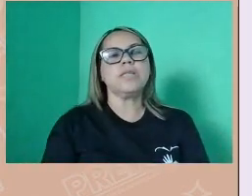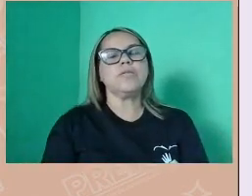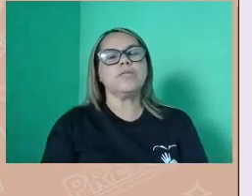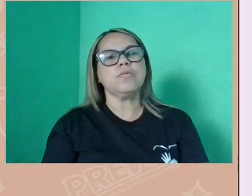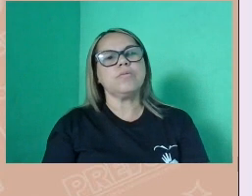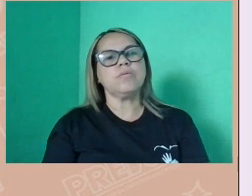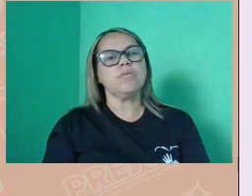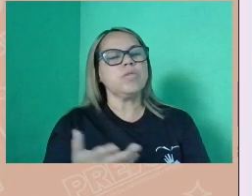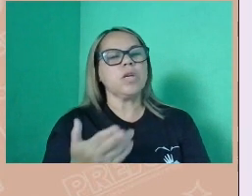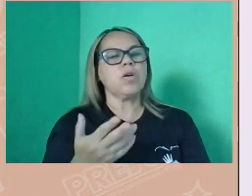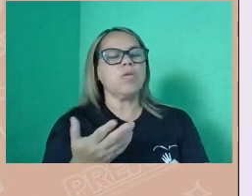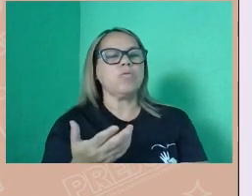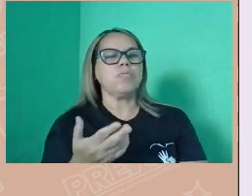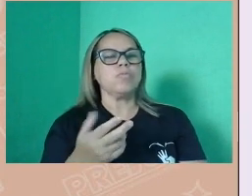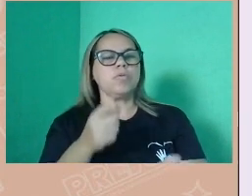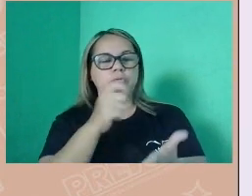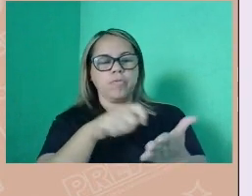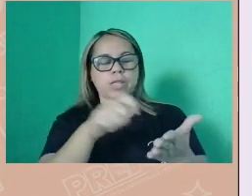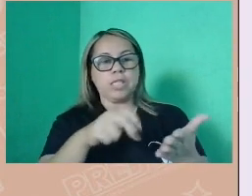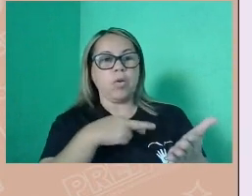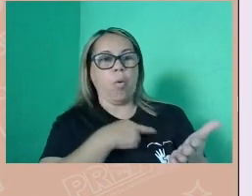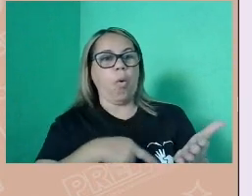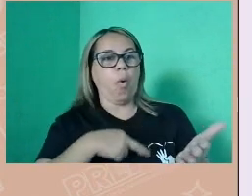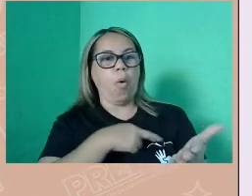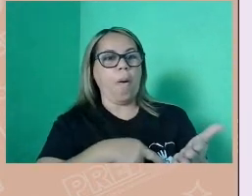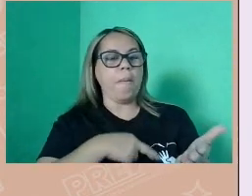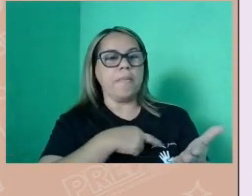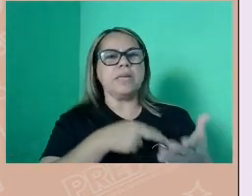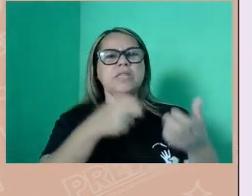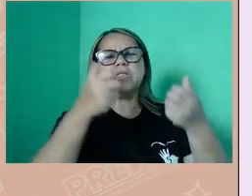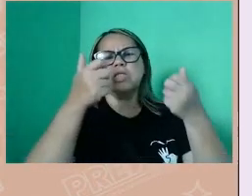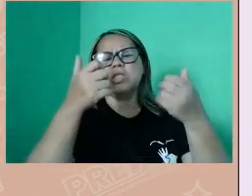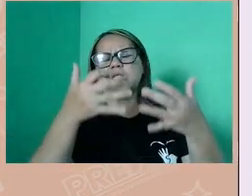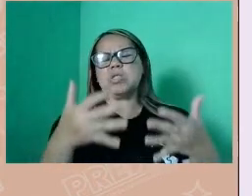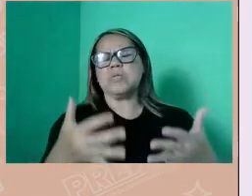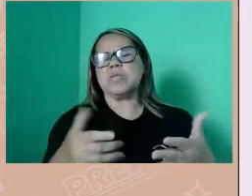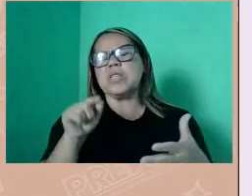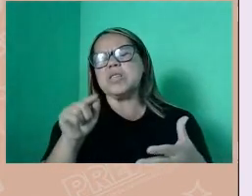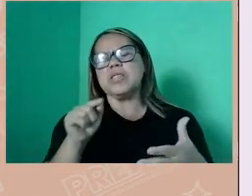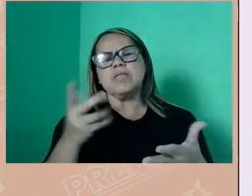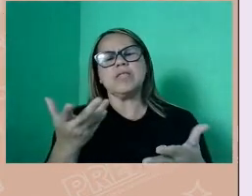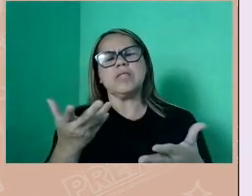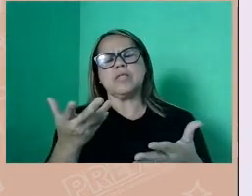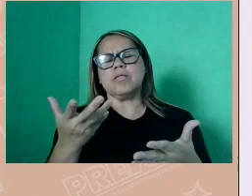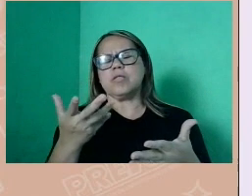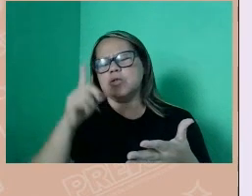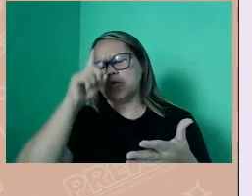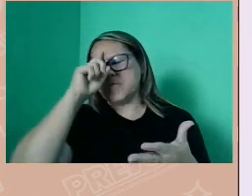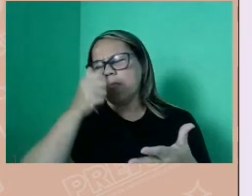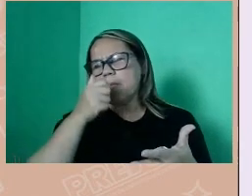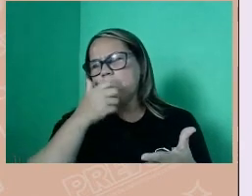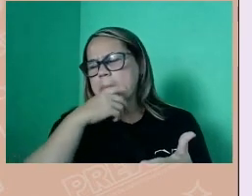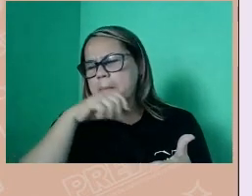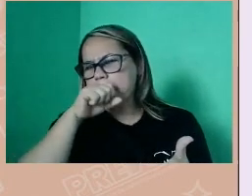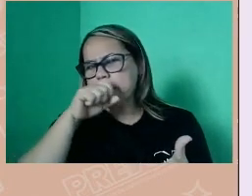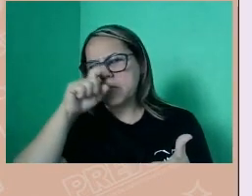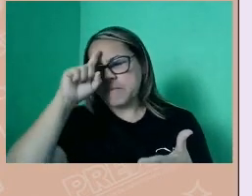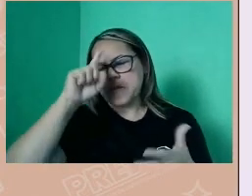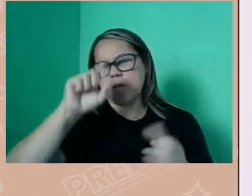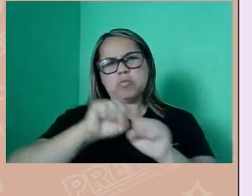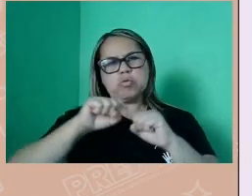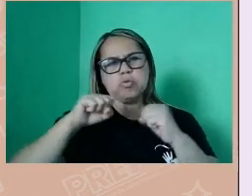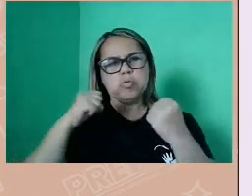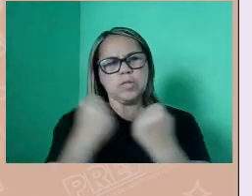romance escrito e que fala desse regime mais patriarcal né de uma sociedade totalitária